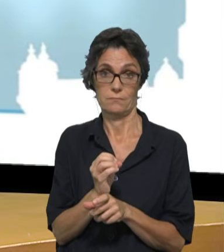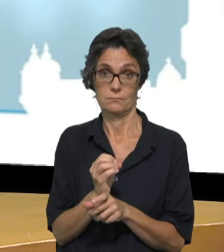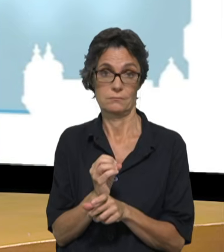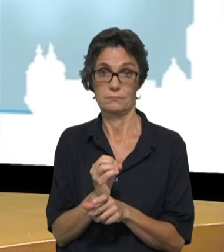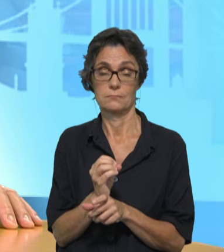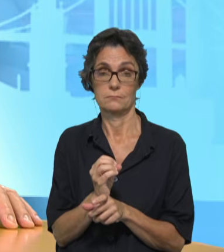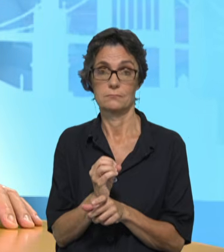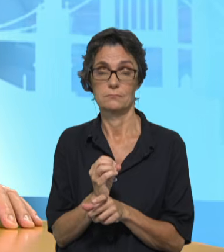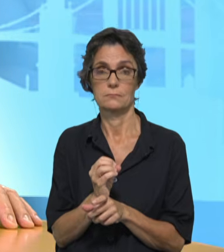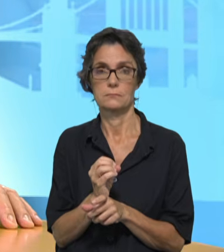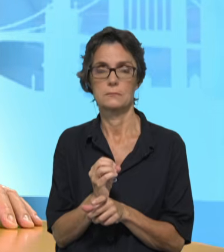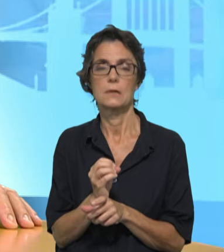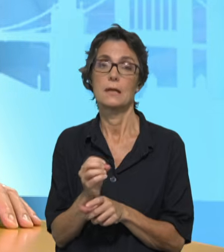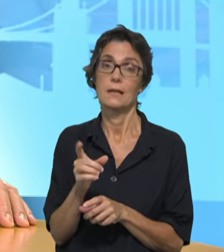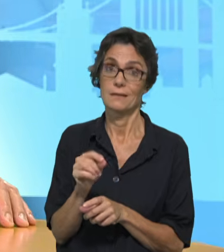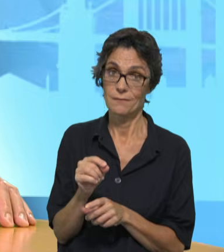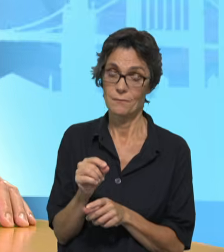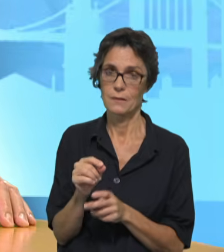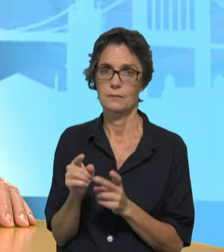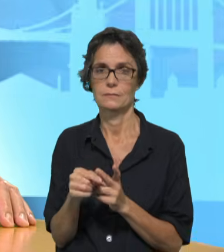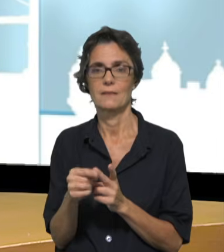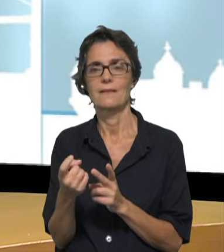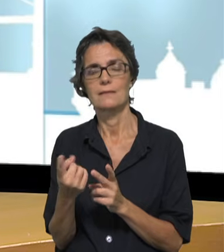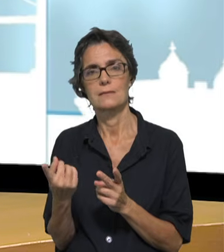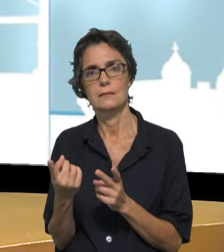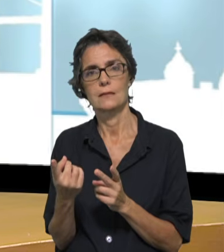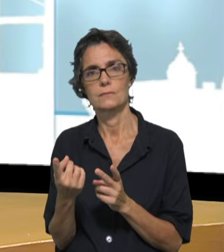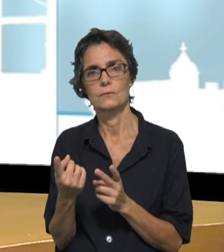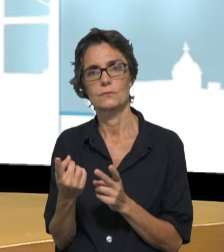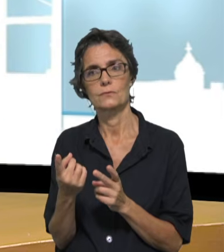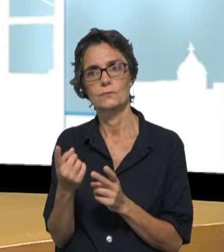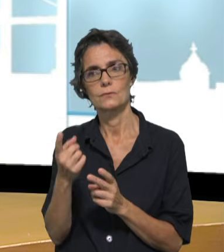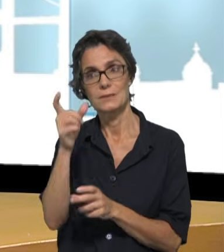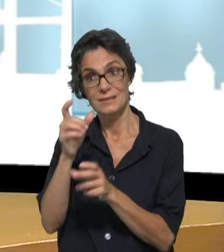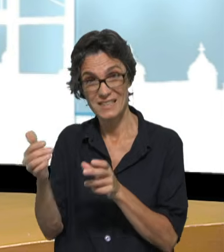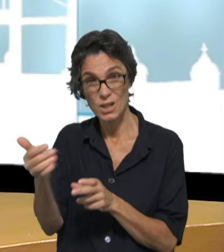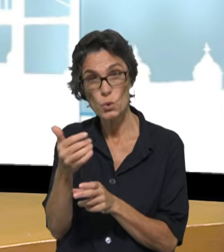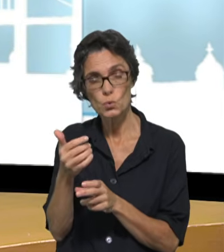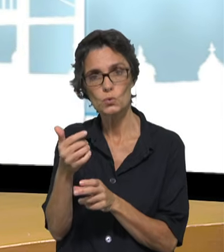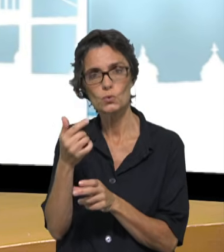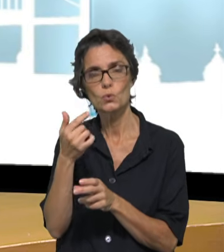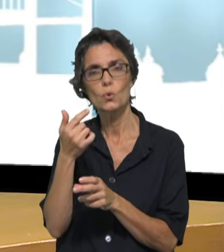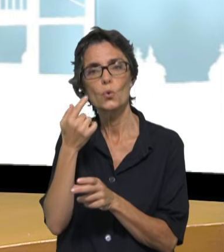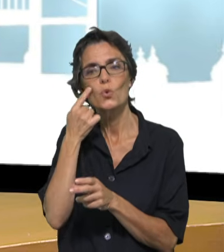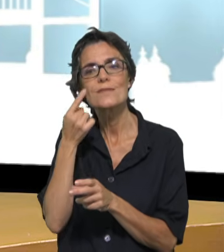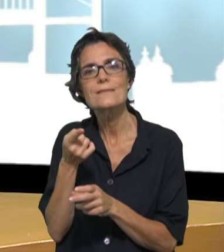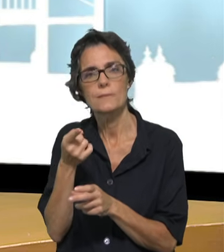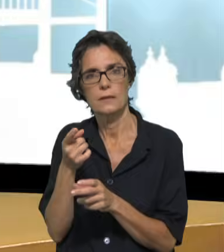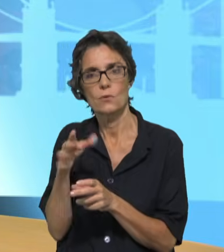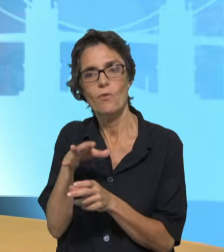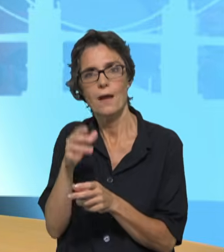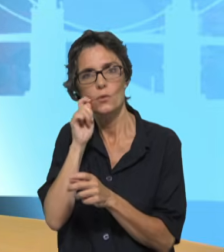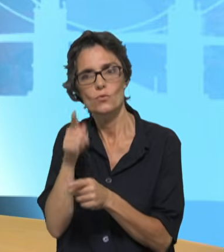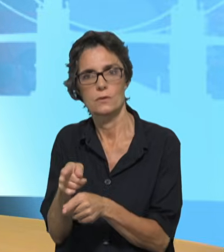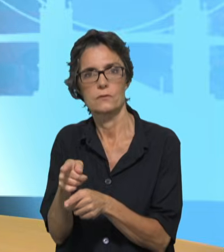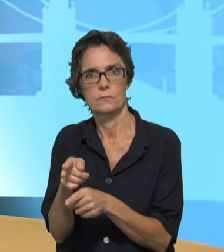recursos humanos, como existe também falta de recursos humanos que sejam especialistas nessa matéria. Na mensagem do Papa para